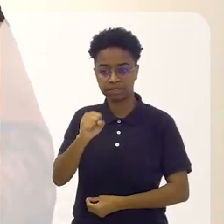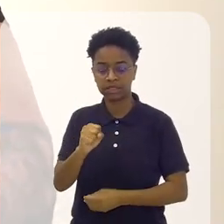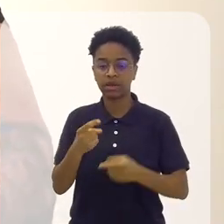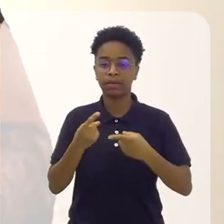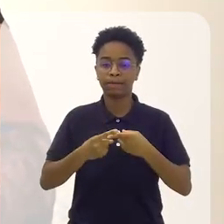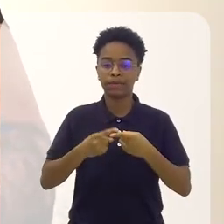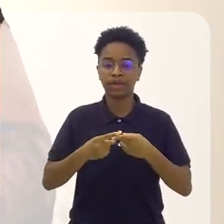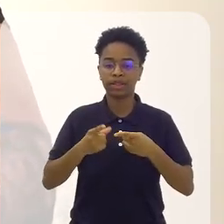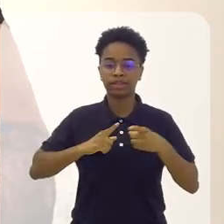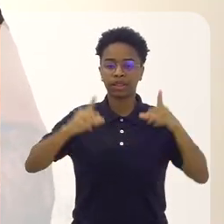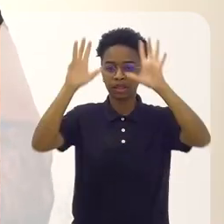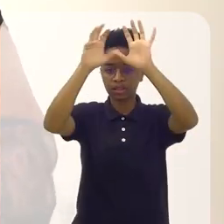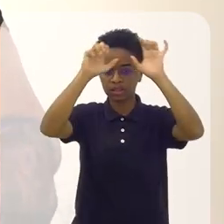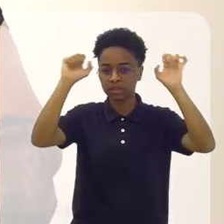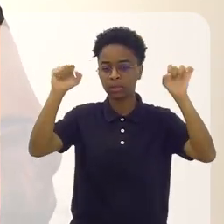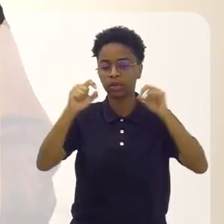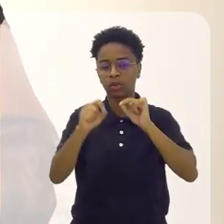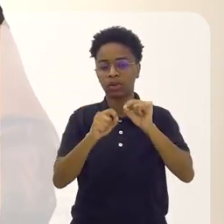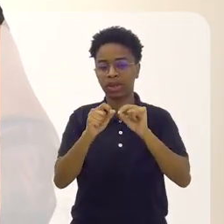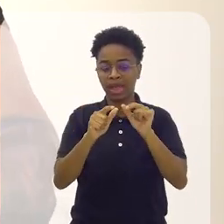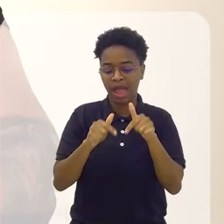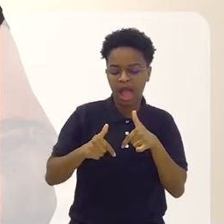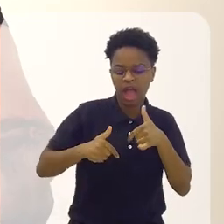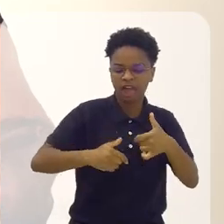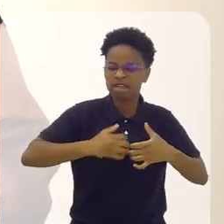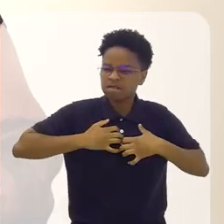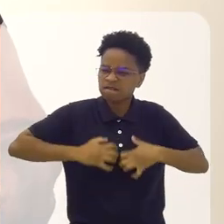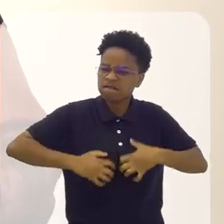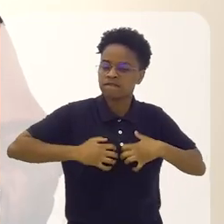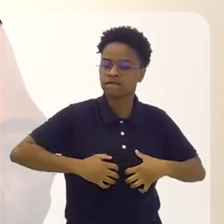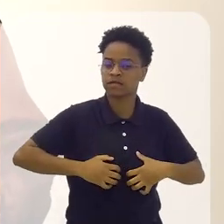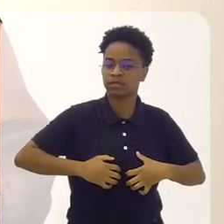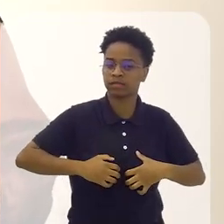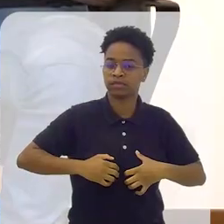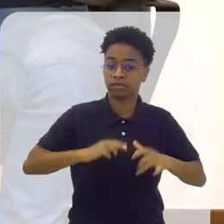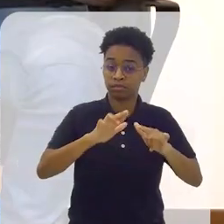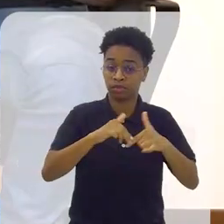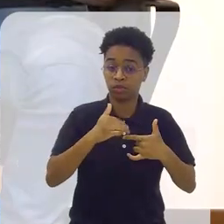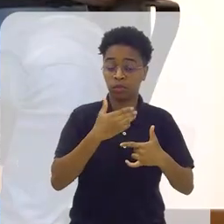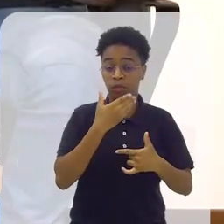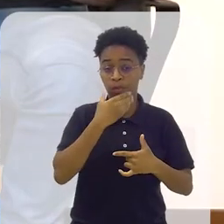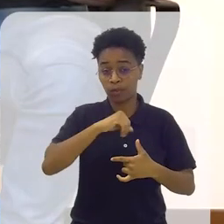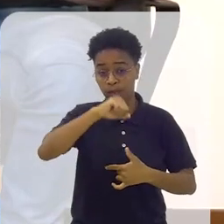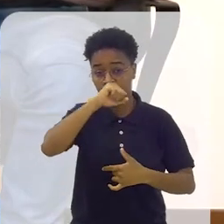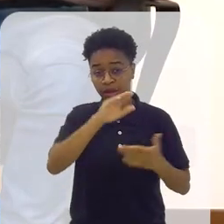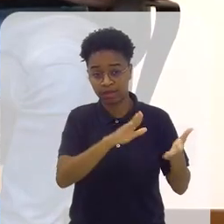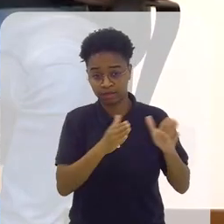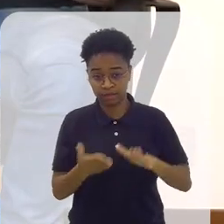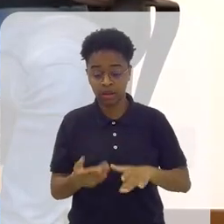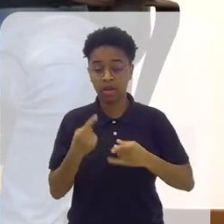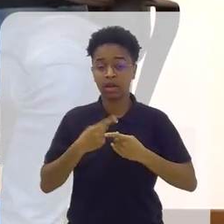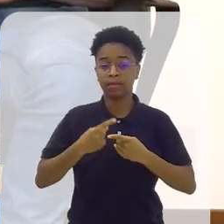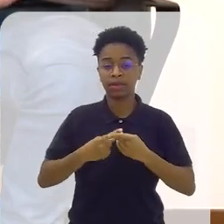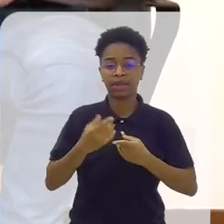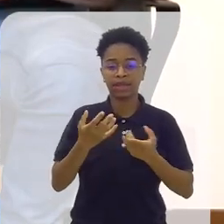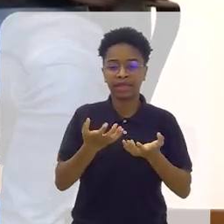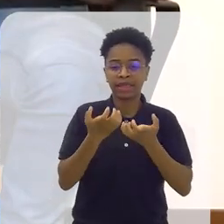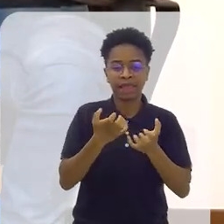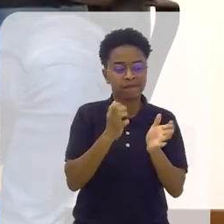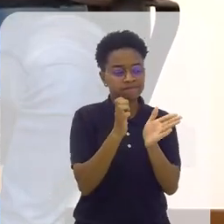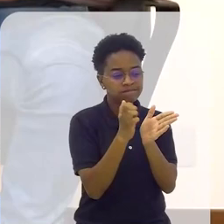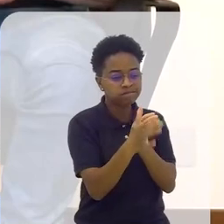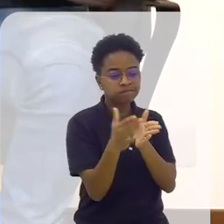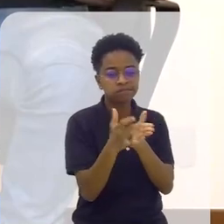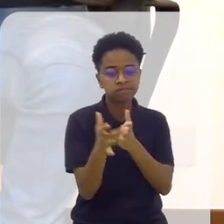Que ele também é uma figura que ele age com revolta, né? Pela morte do pai. Ele quer